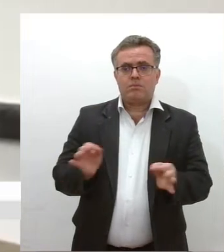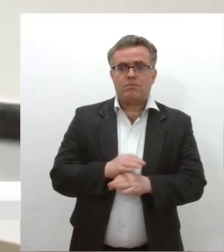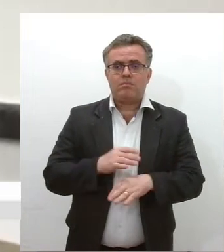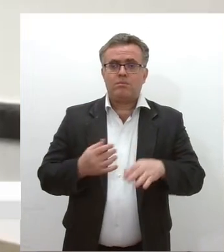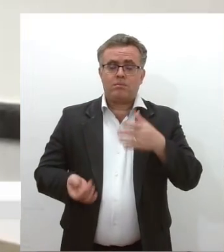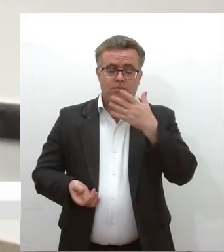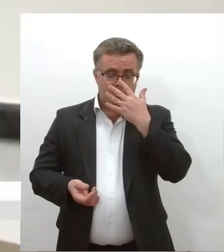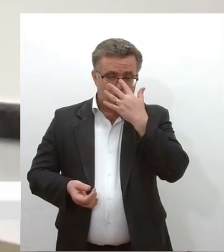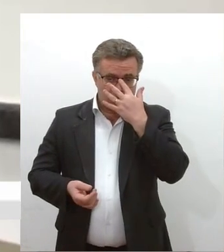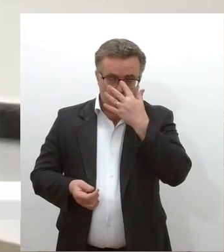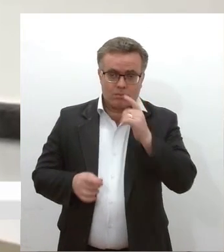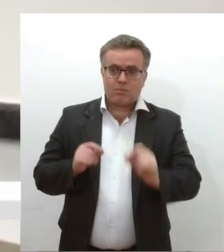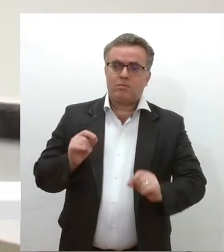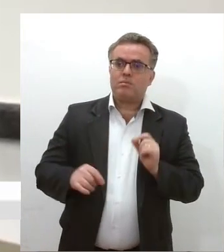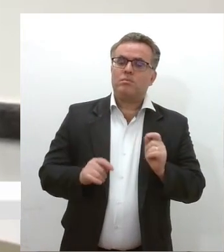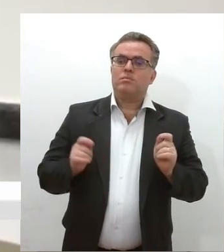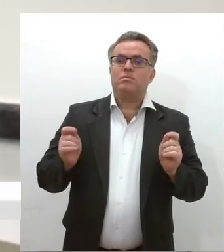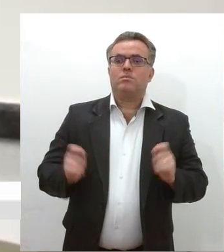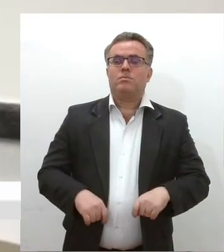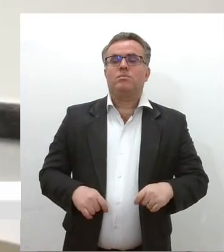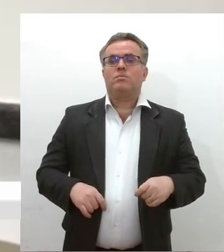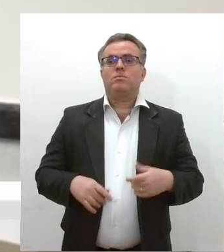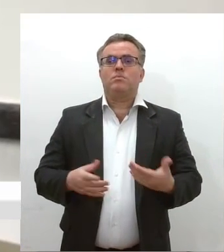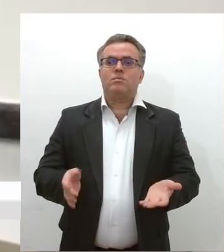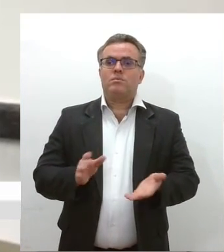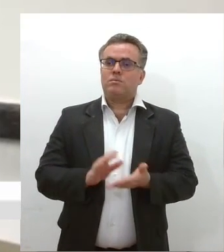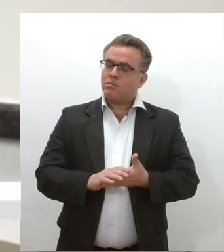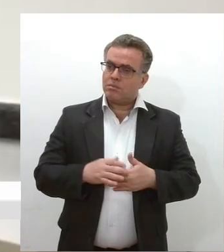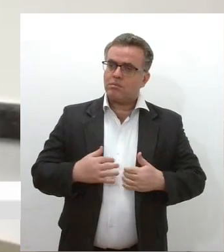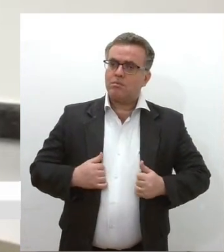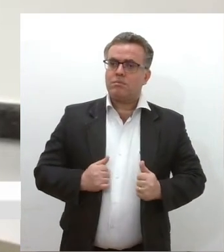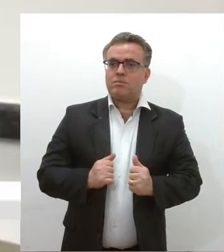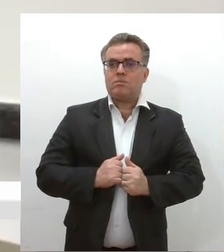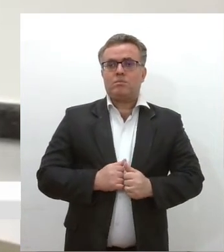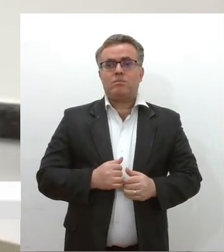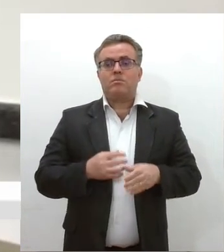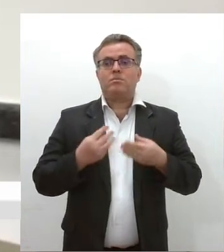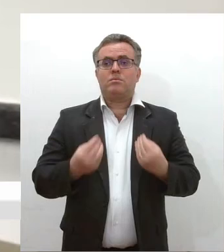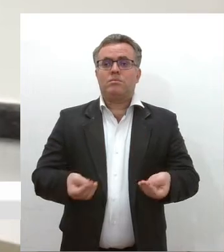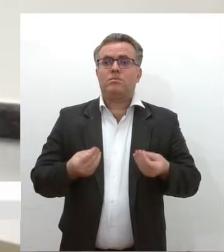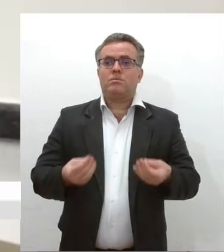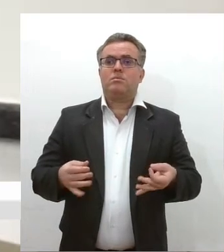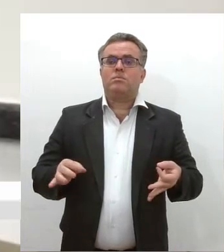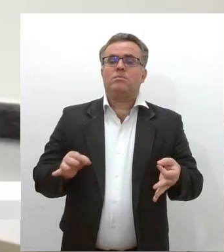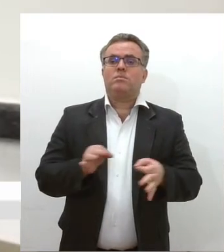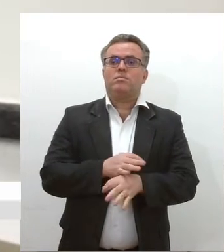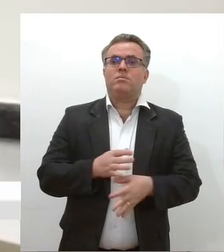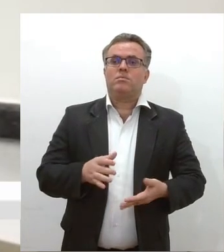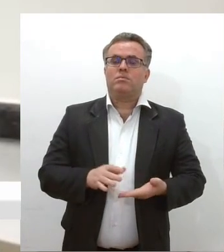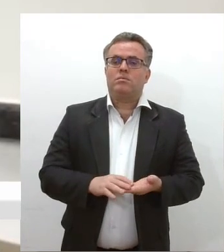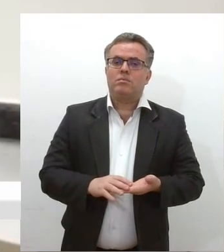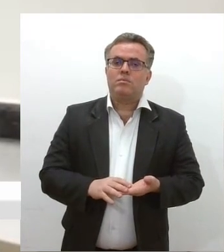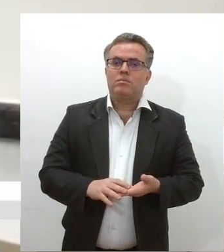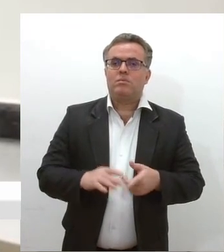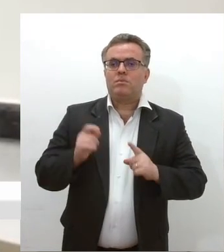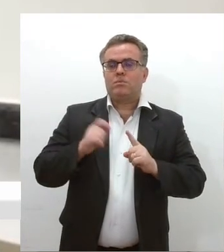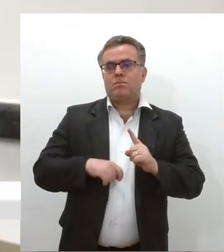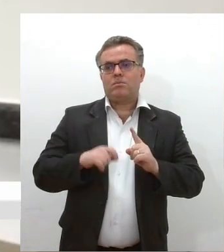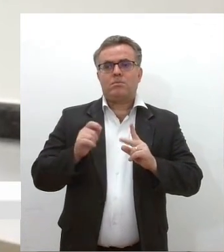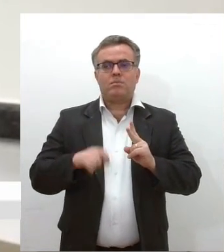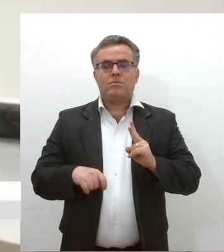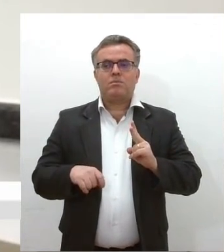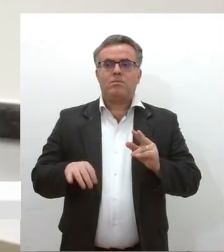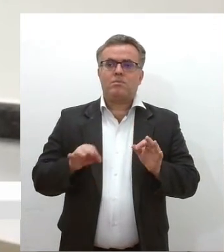tenham paciência, certo? Isso vai passar, então, cerca de mais ou menos 1 mês, 2 meses, para que